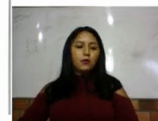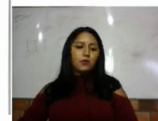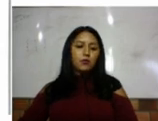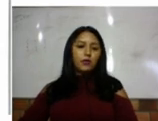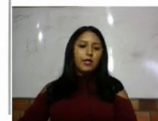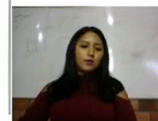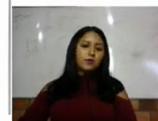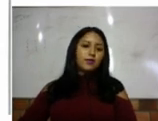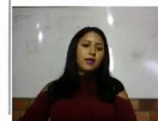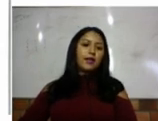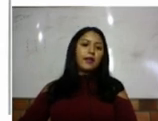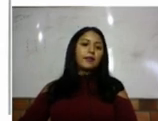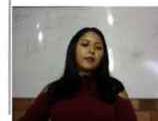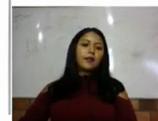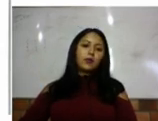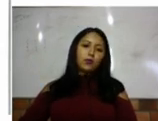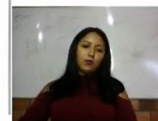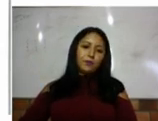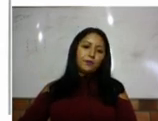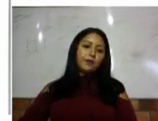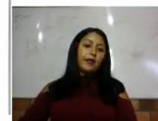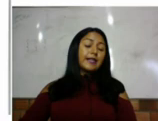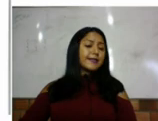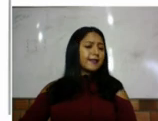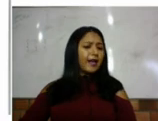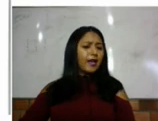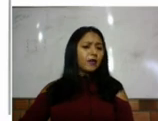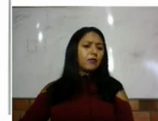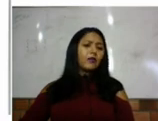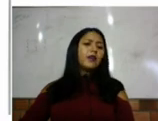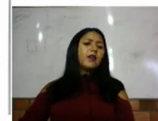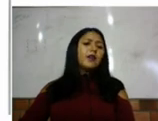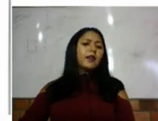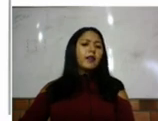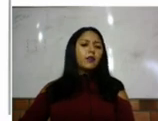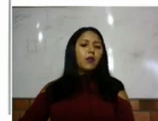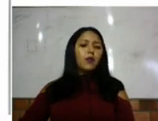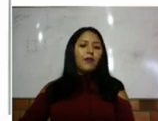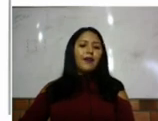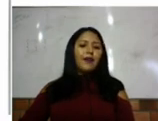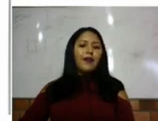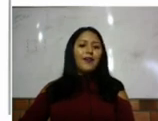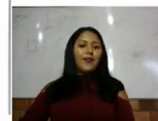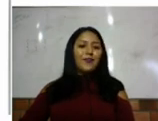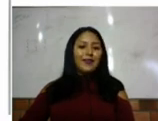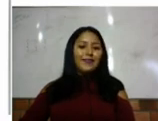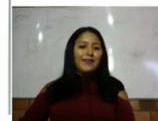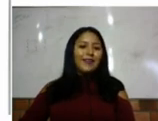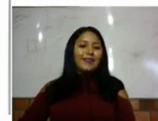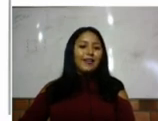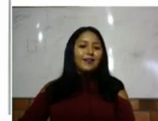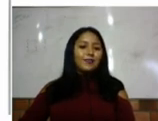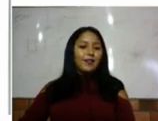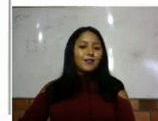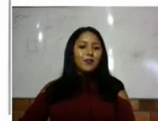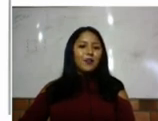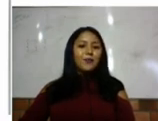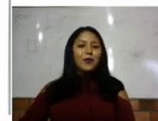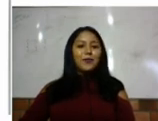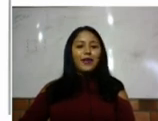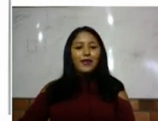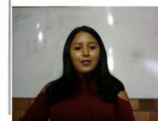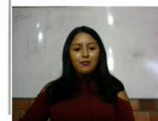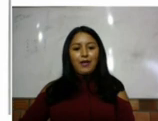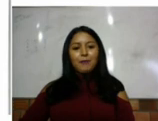enfadados por ruídos lá hente todo em sério kenolon bri que